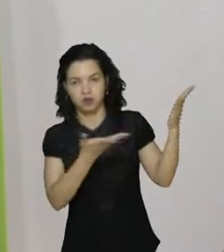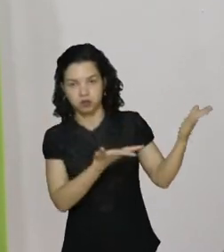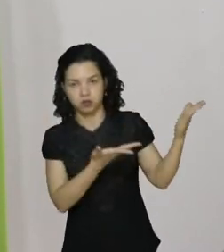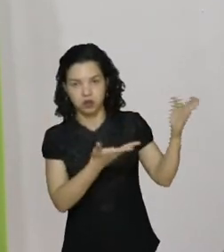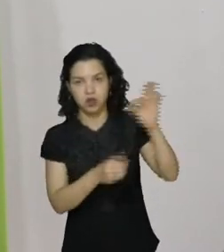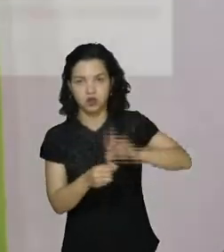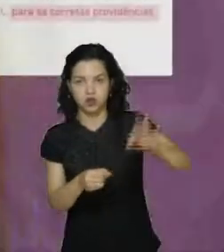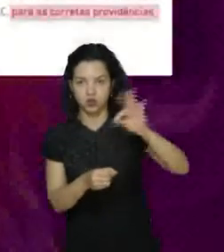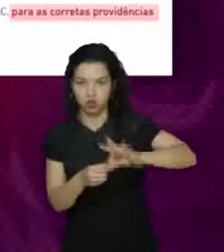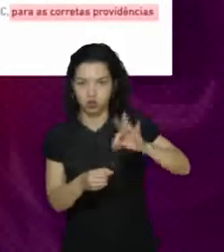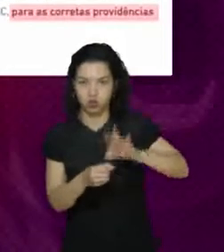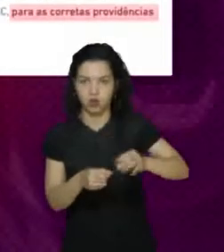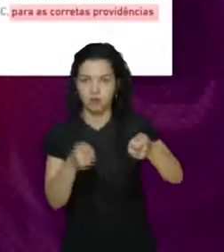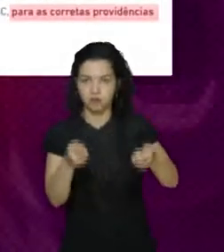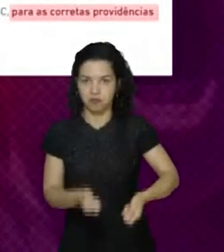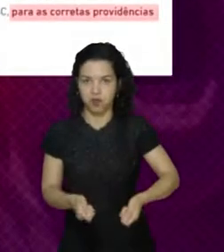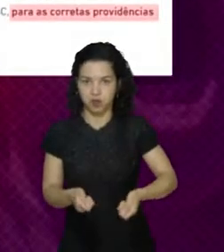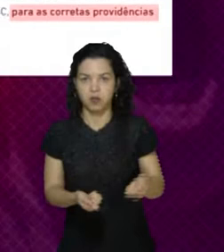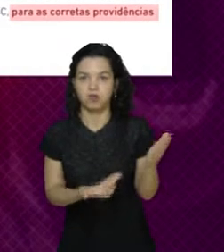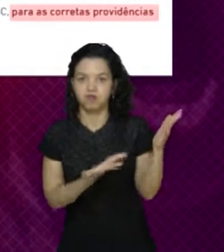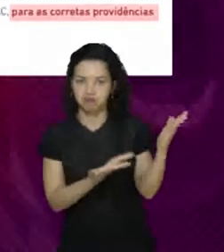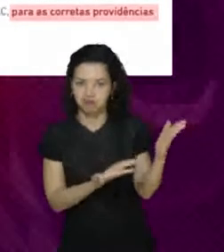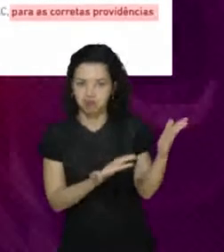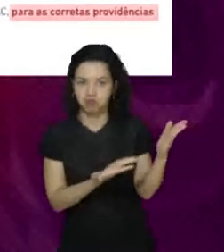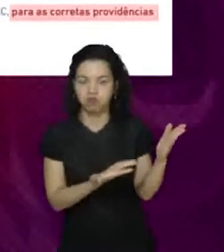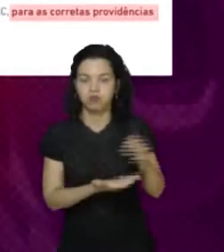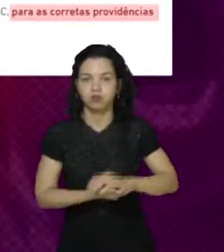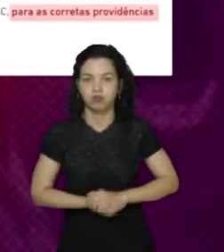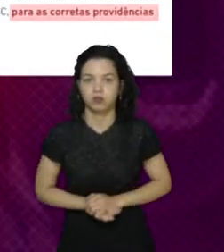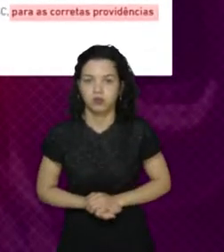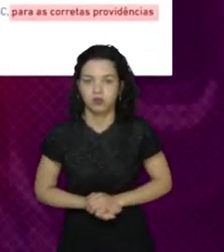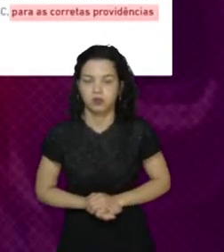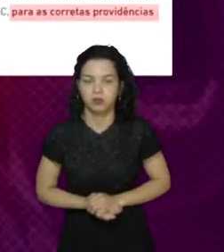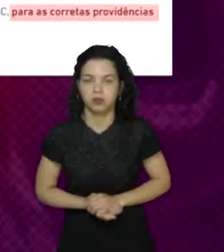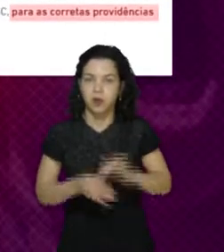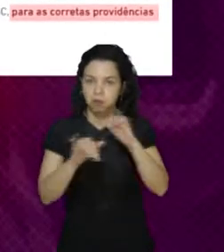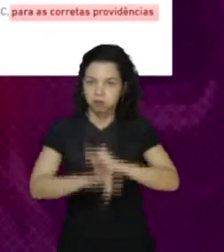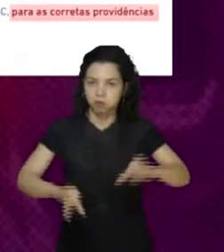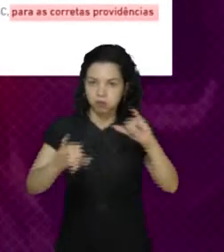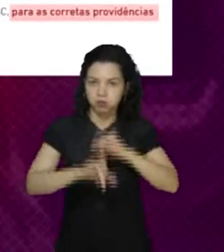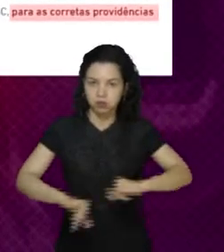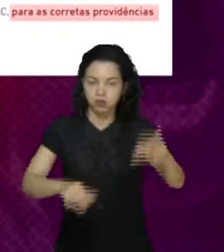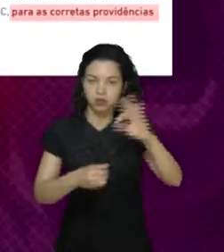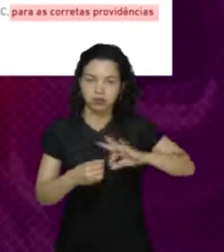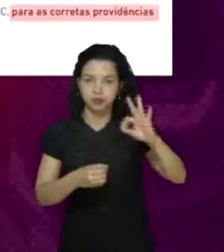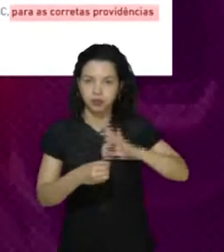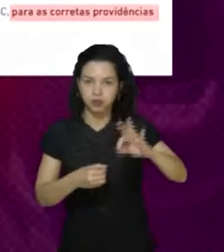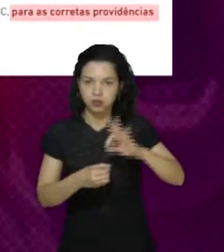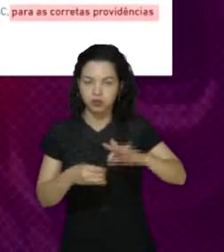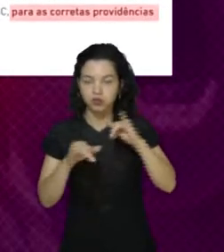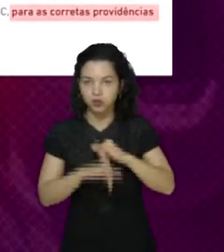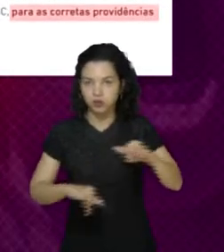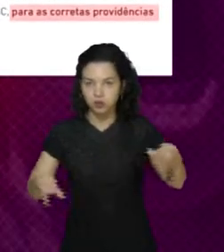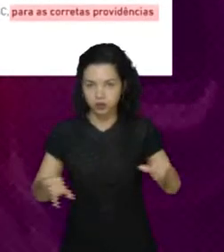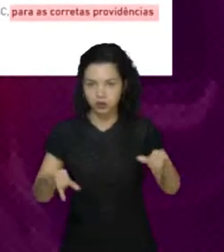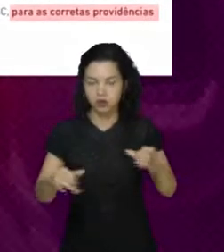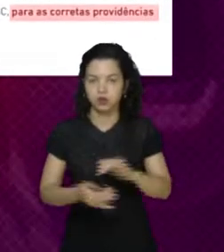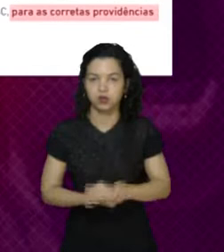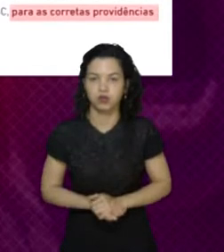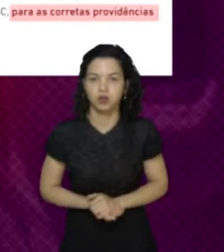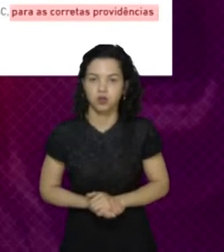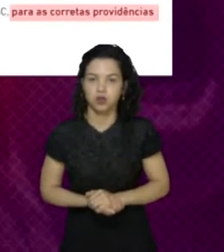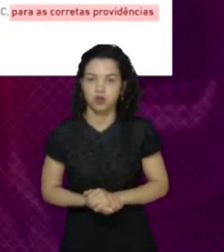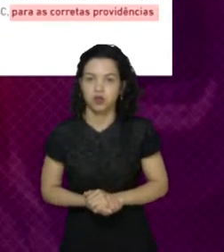instituição firme, teve um posicionamento maravilhoso. Olha só, após a repercussão, a instituição comunicou que o posicionamento institucional